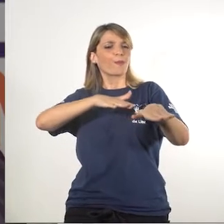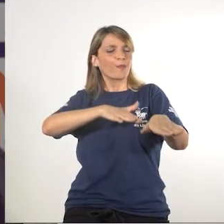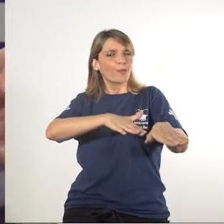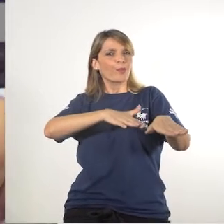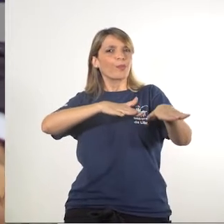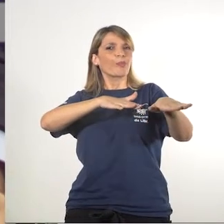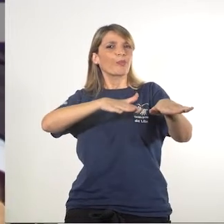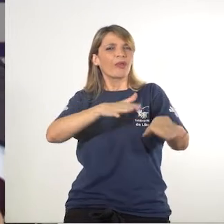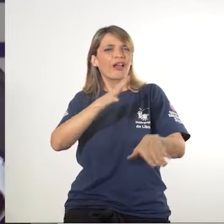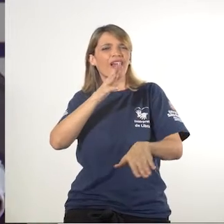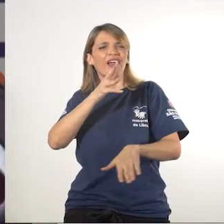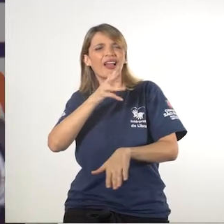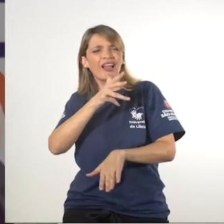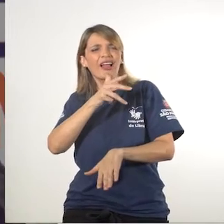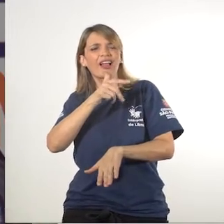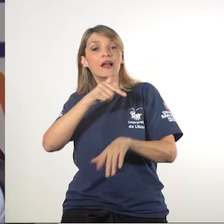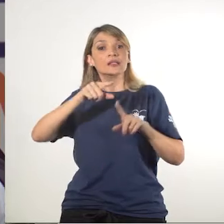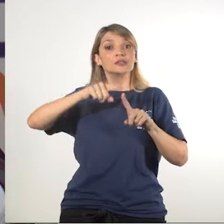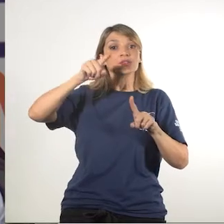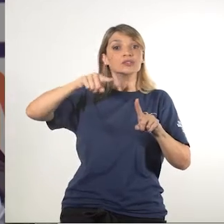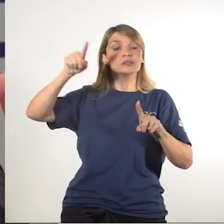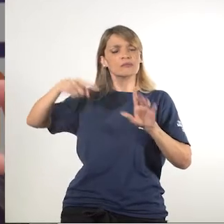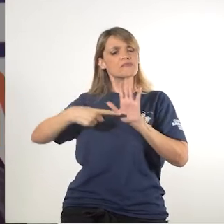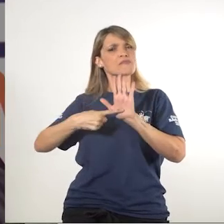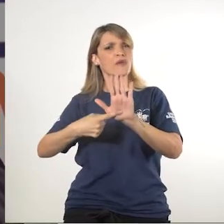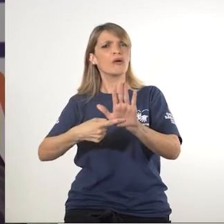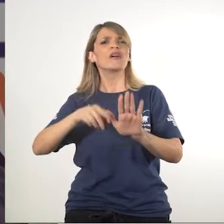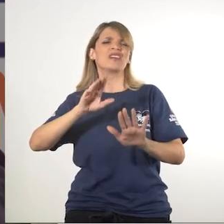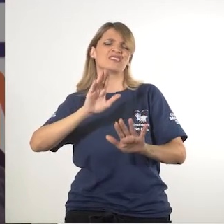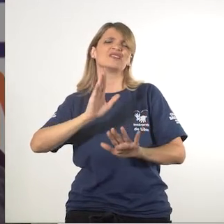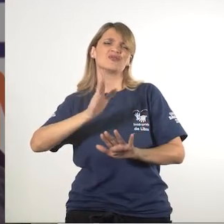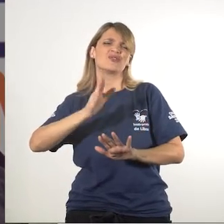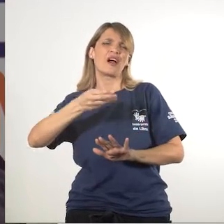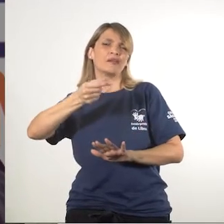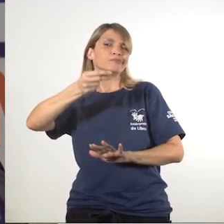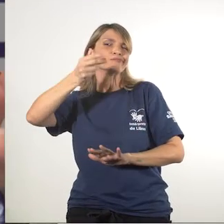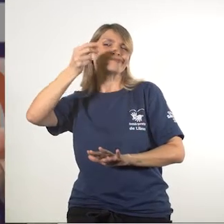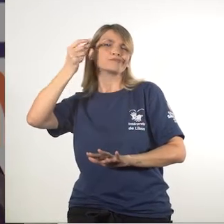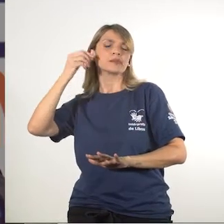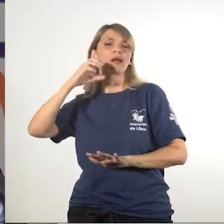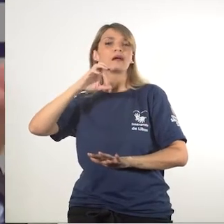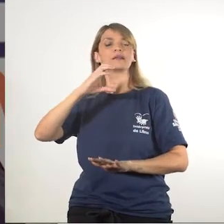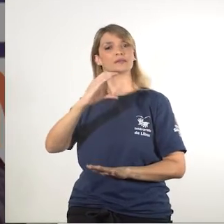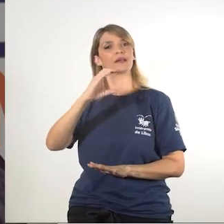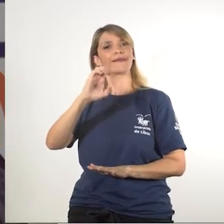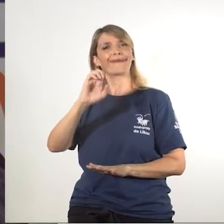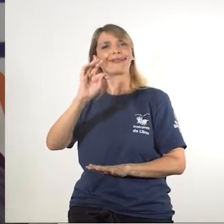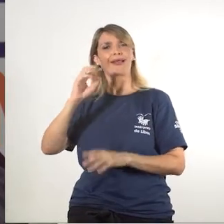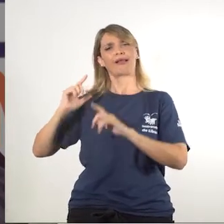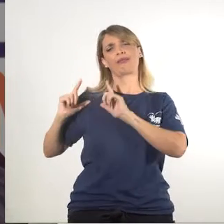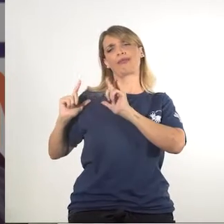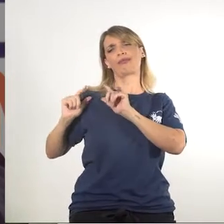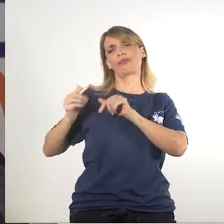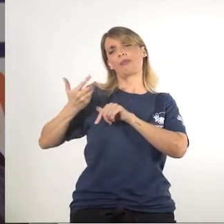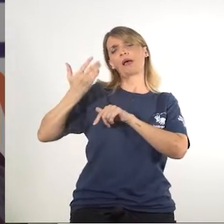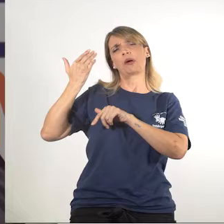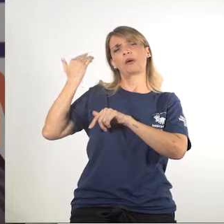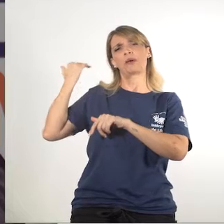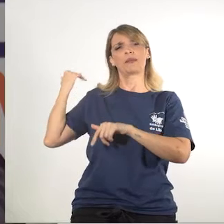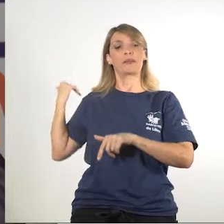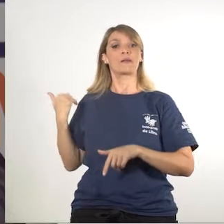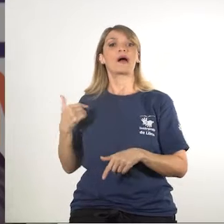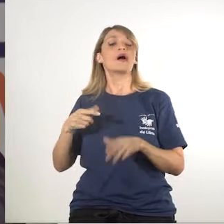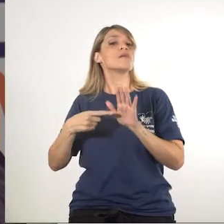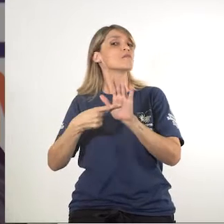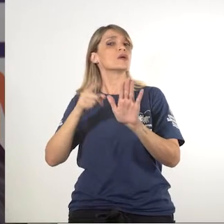Esse indicador de lentidão é um indicador muito antigo, né, que a CET é tradicional, a imprensa mesmo divulga sempre o indicador